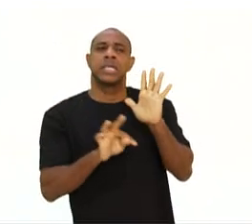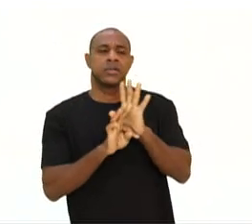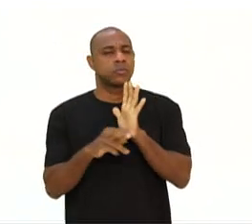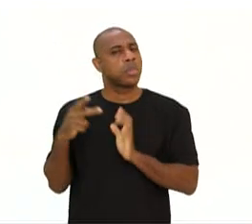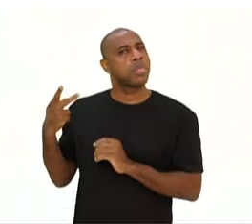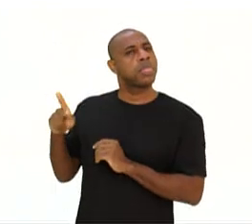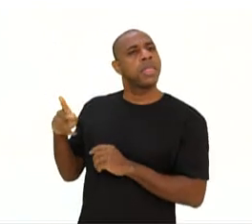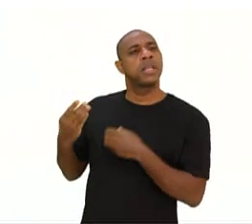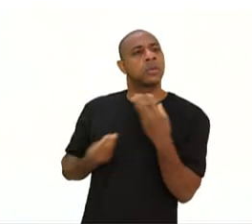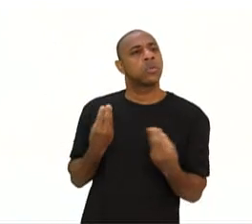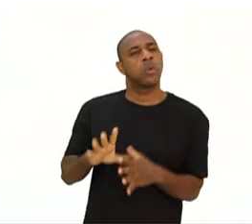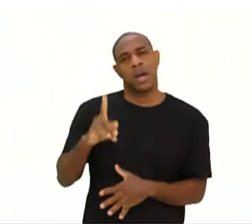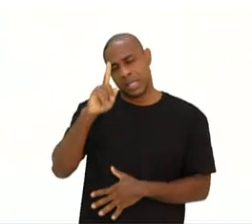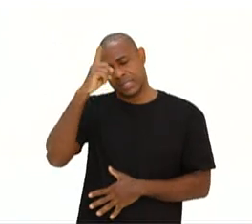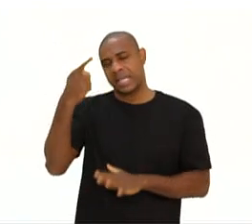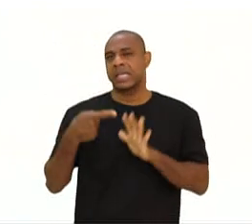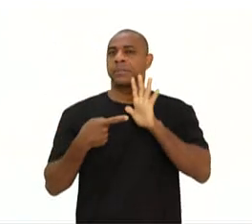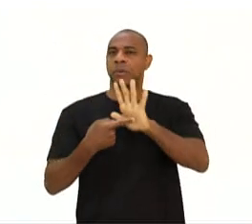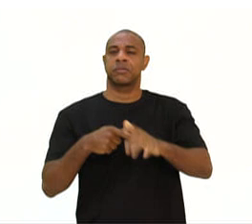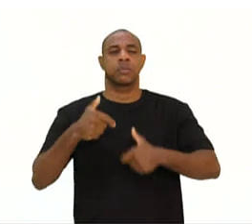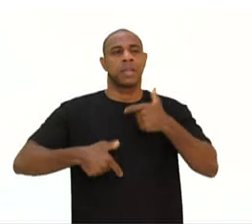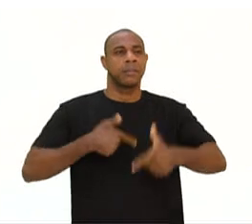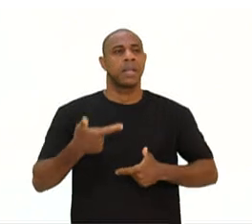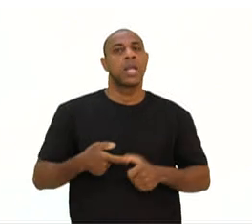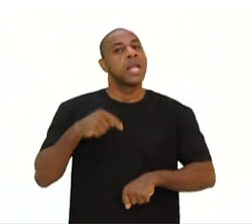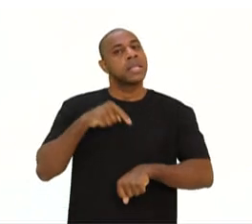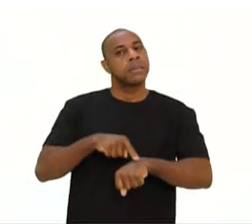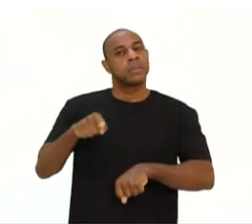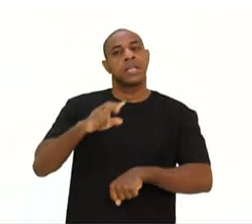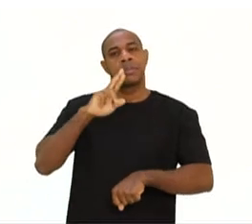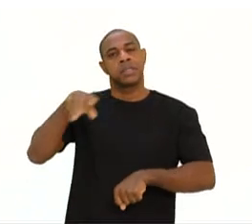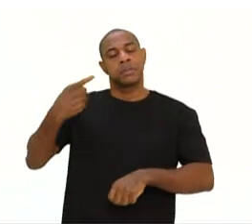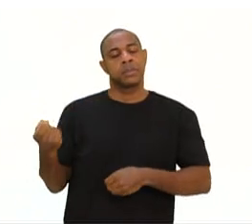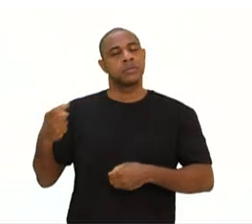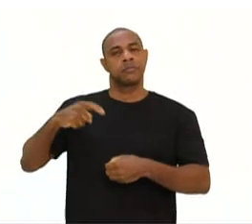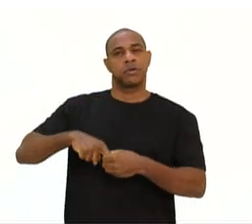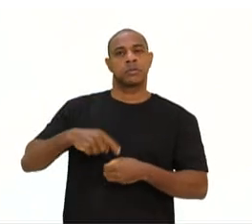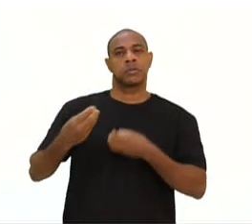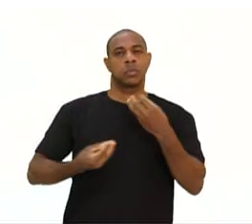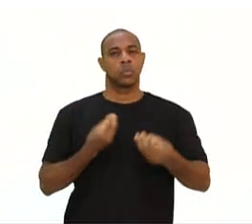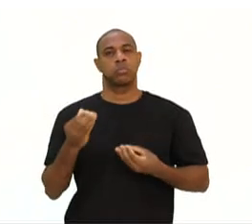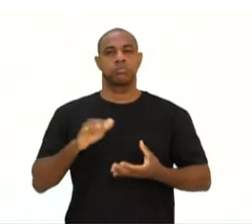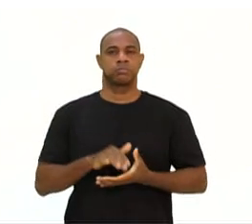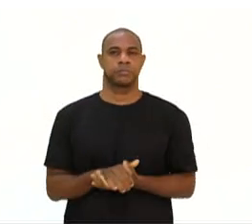a ideia que ele traz no trabalho dele? Vou dar um tempinho para vocês responderem, a gente já volta.